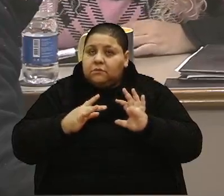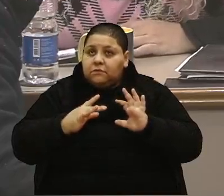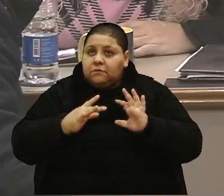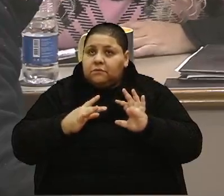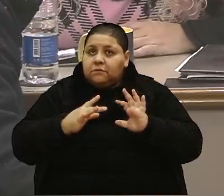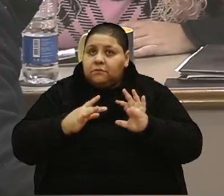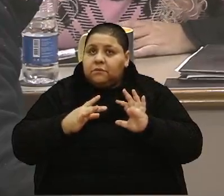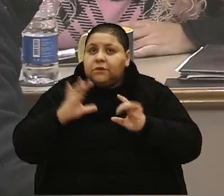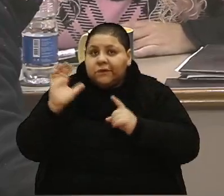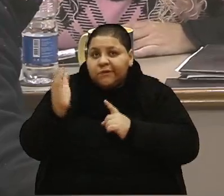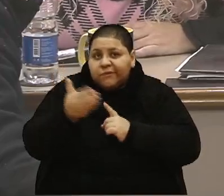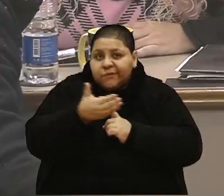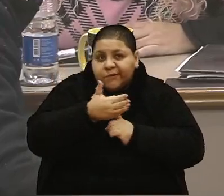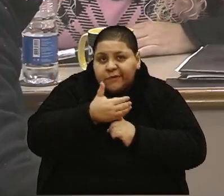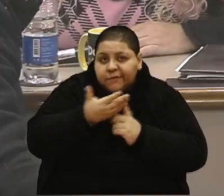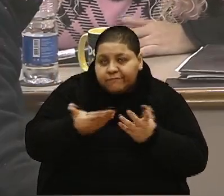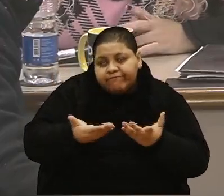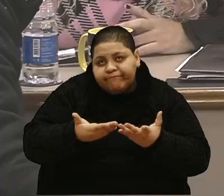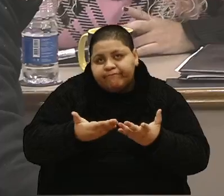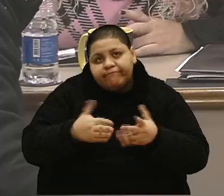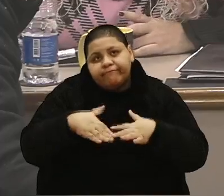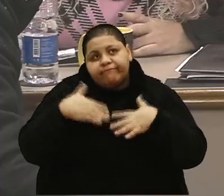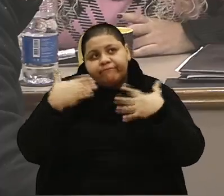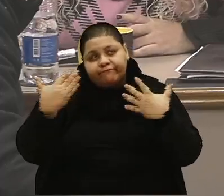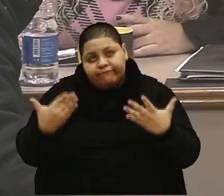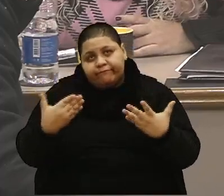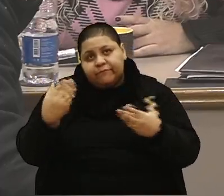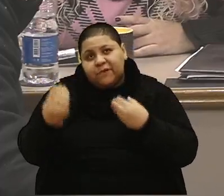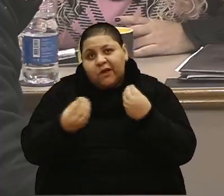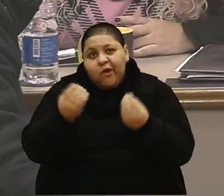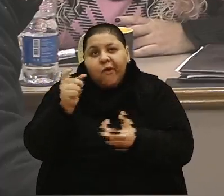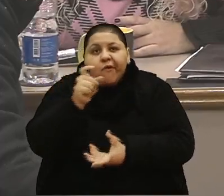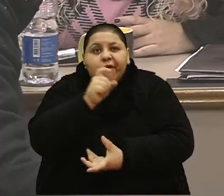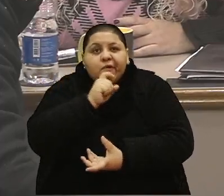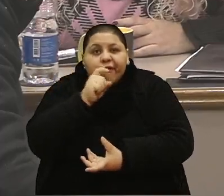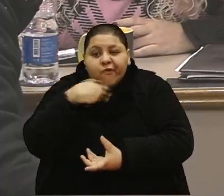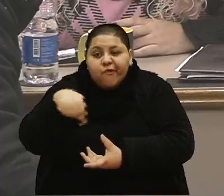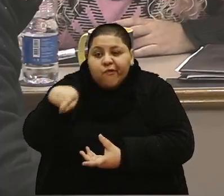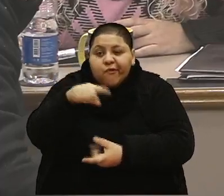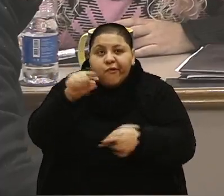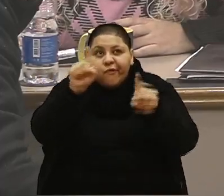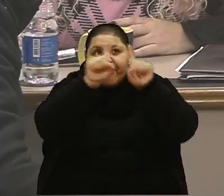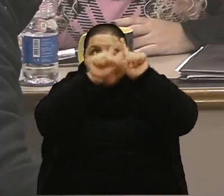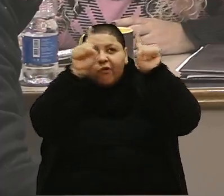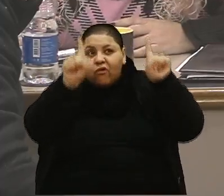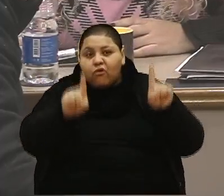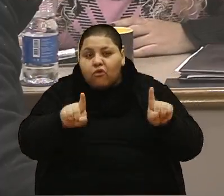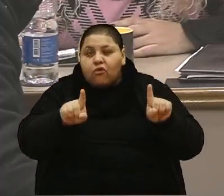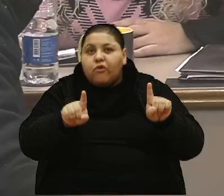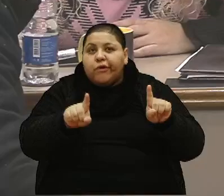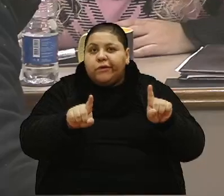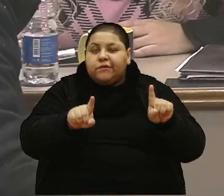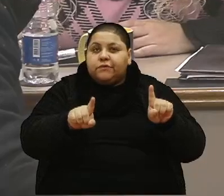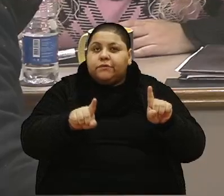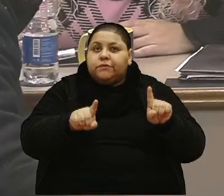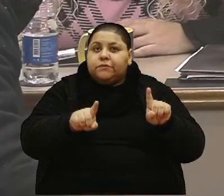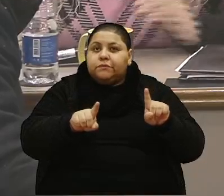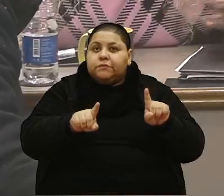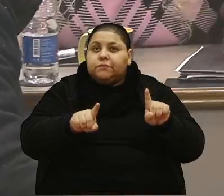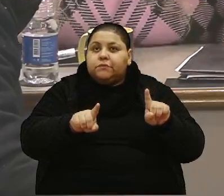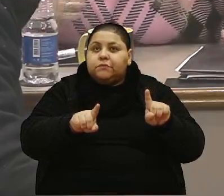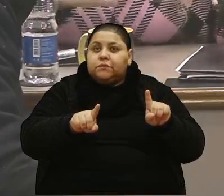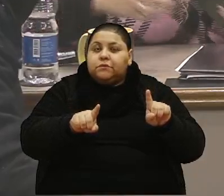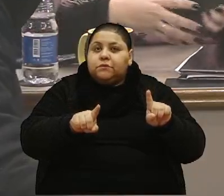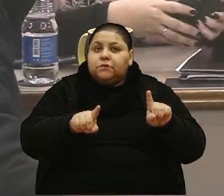acolhimento. Vereador. Claro que sim. Então, e com o frio, as nossas equipes elas estão aumentando a